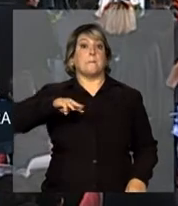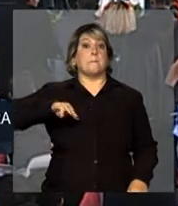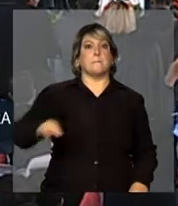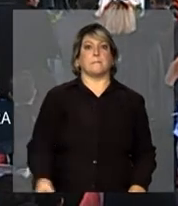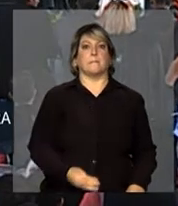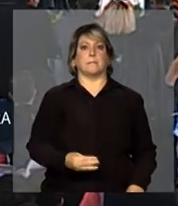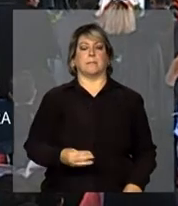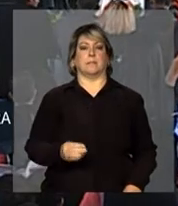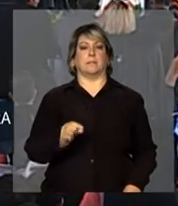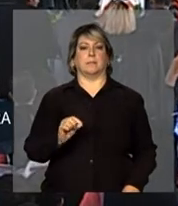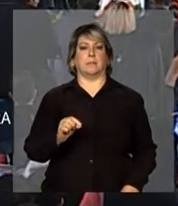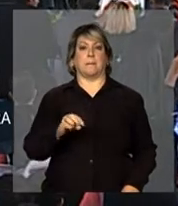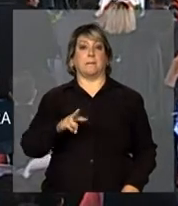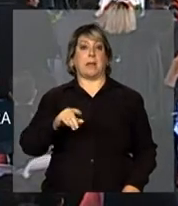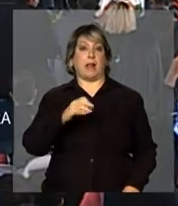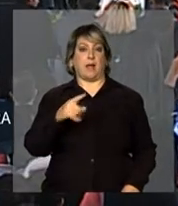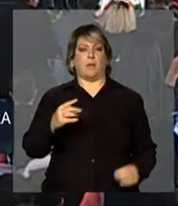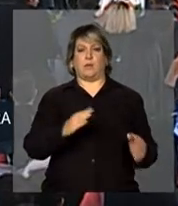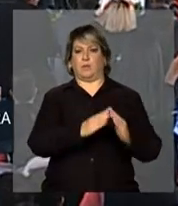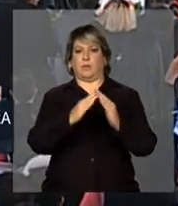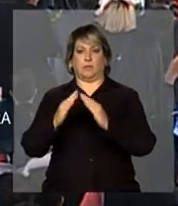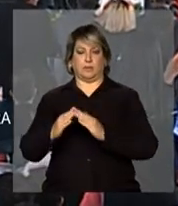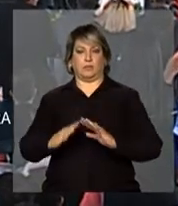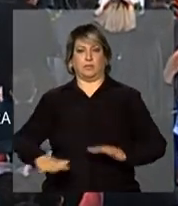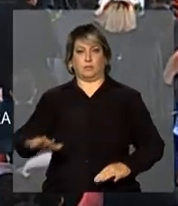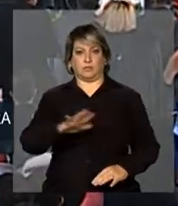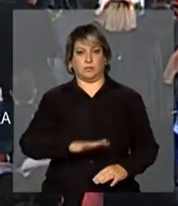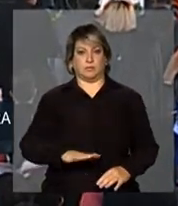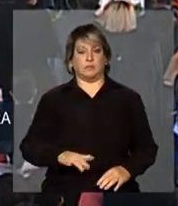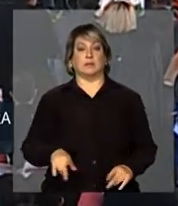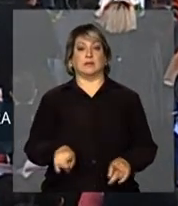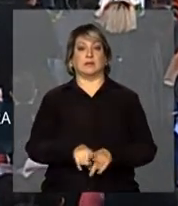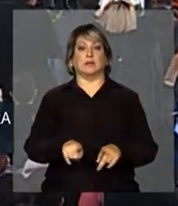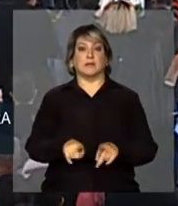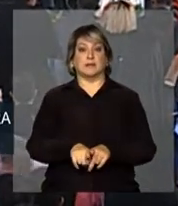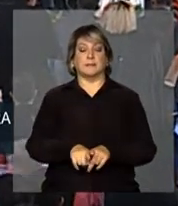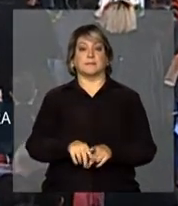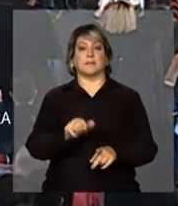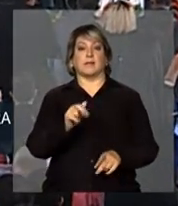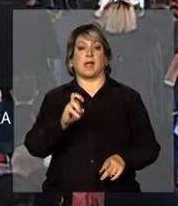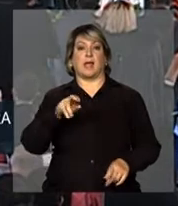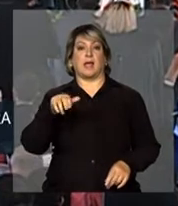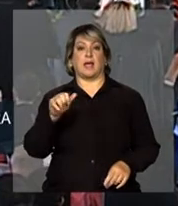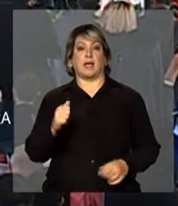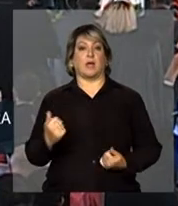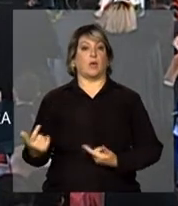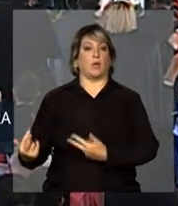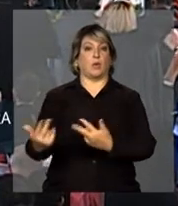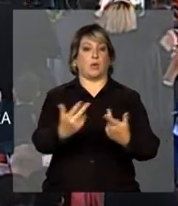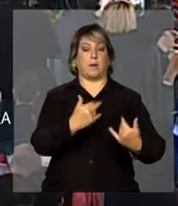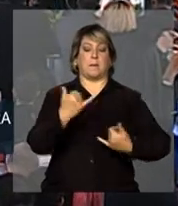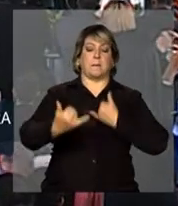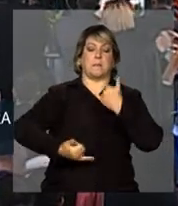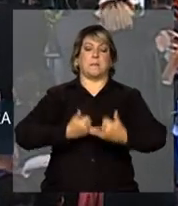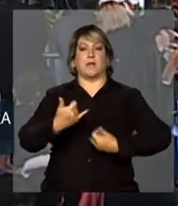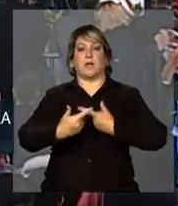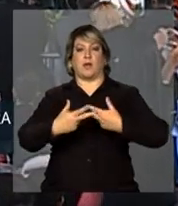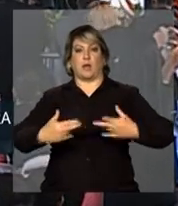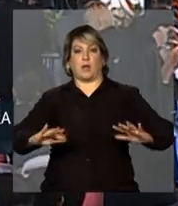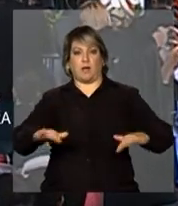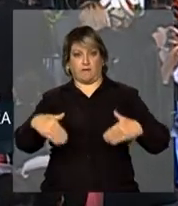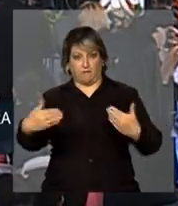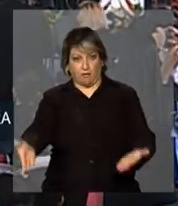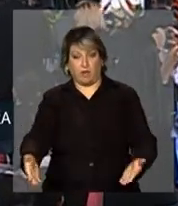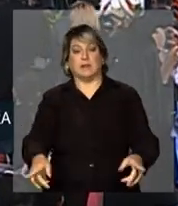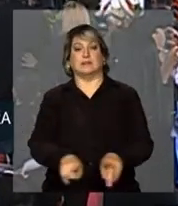1 milhão. E as áreas comuns, as chamadas áreas sociais,